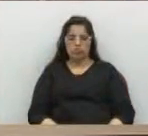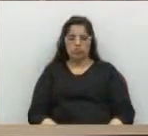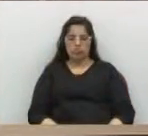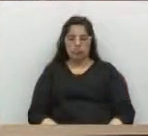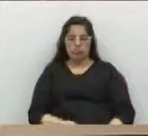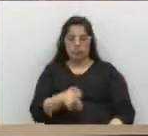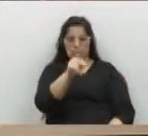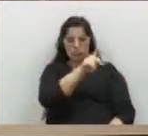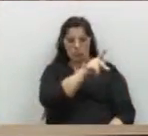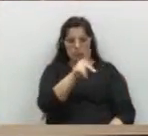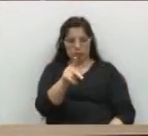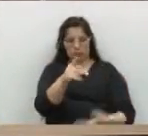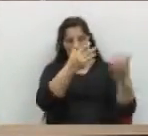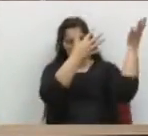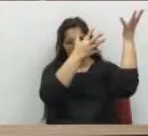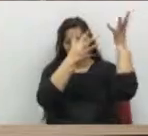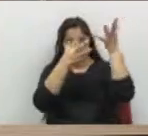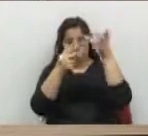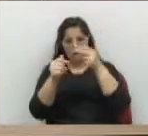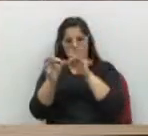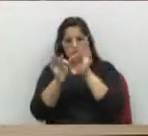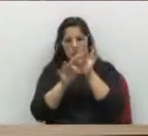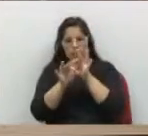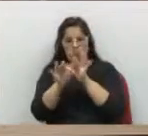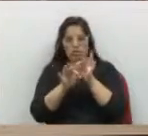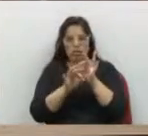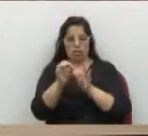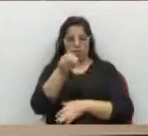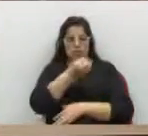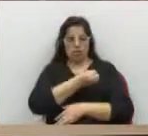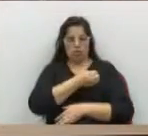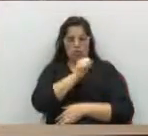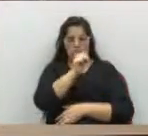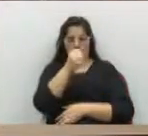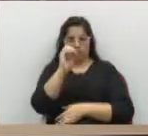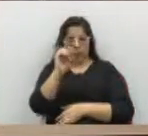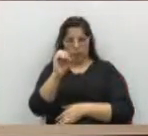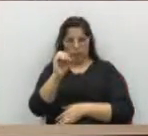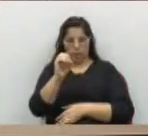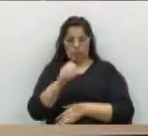Esta presidência recebe o projeto de lei número 80 e encaminha às comissões.